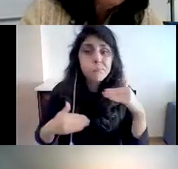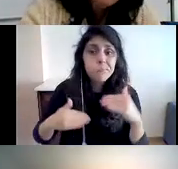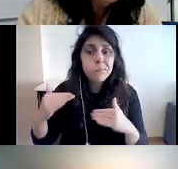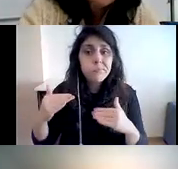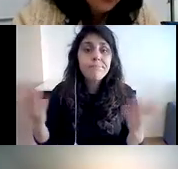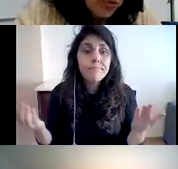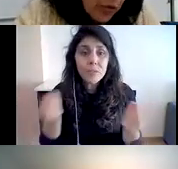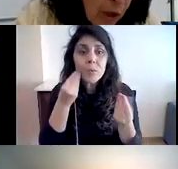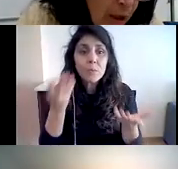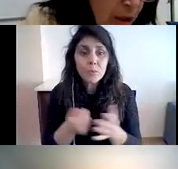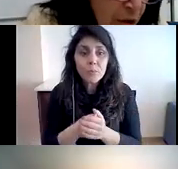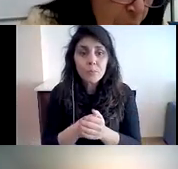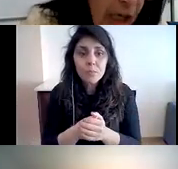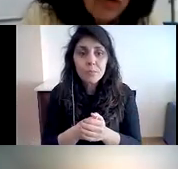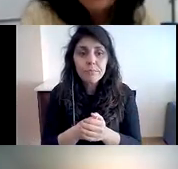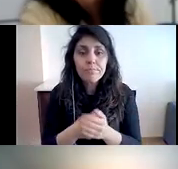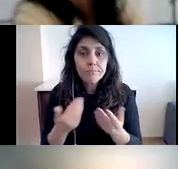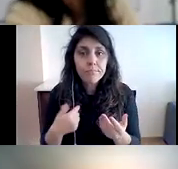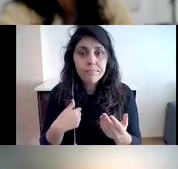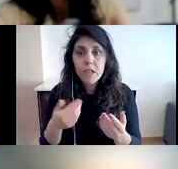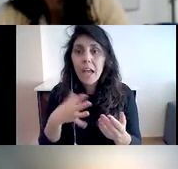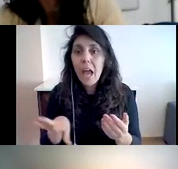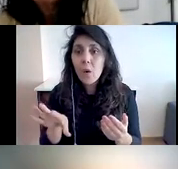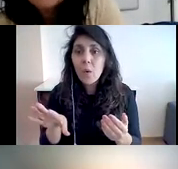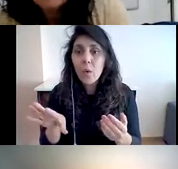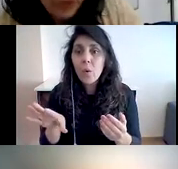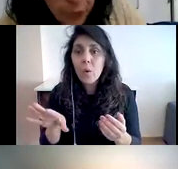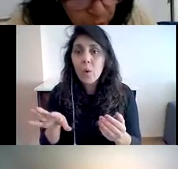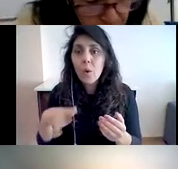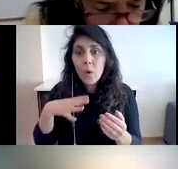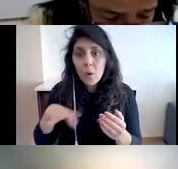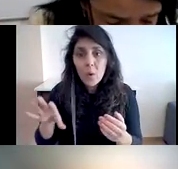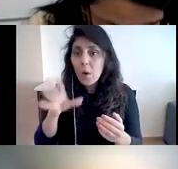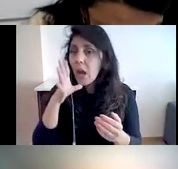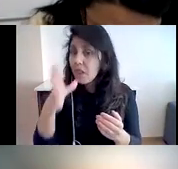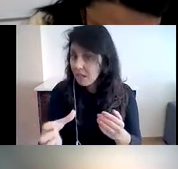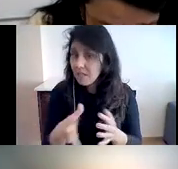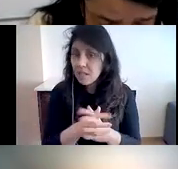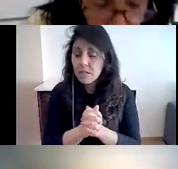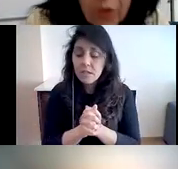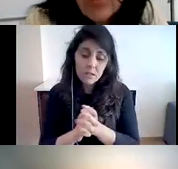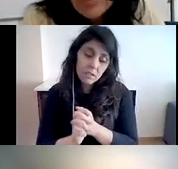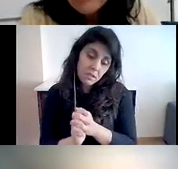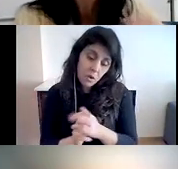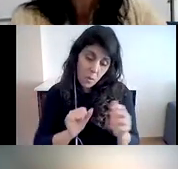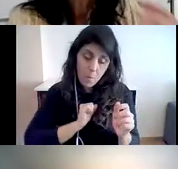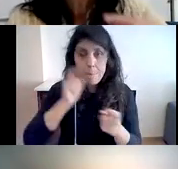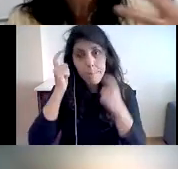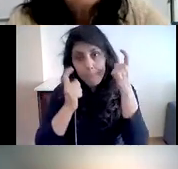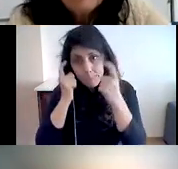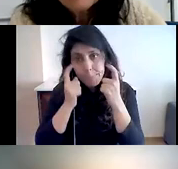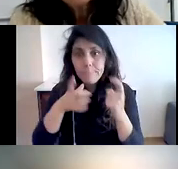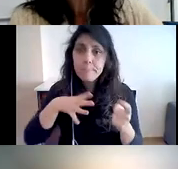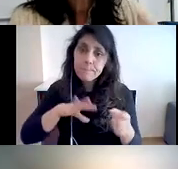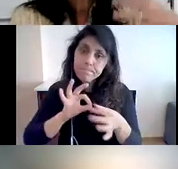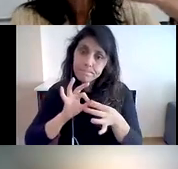que, portanto, eu só quero, digamos, trazer aqui para o fio condutor do meu raciocínio, que é que, do ponto